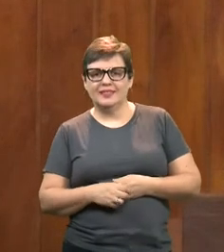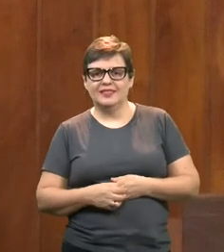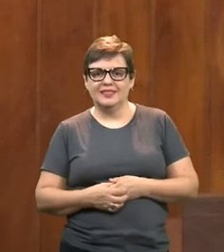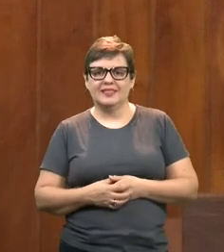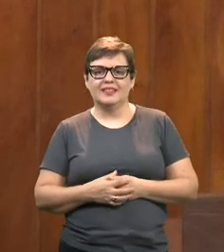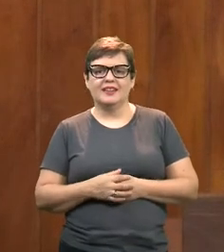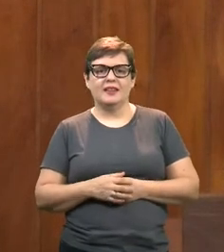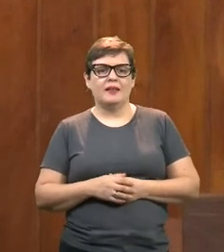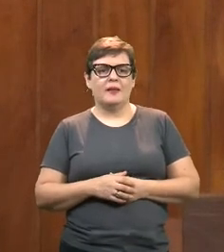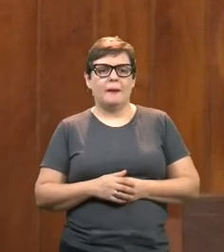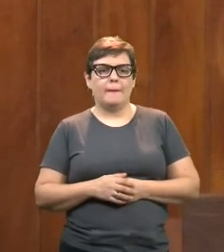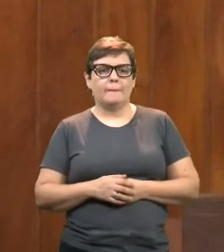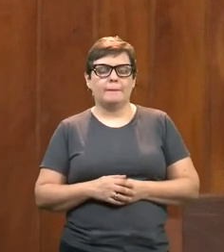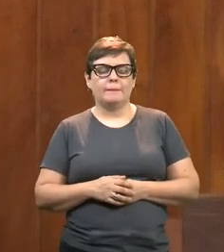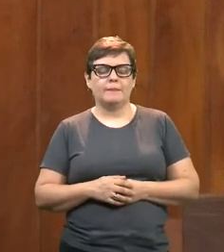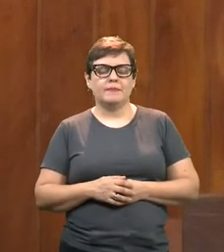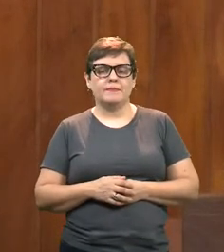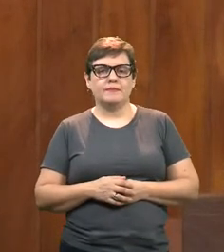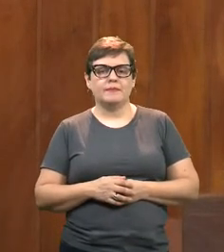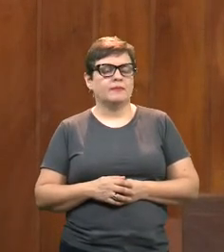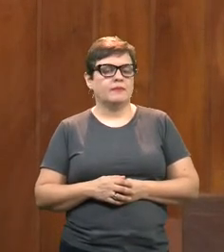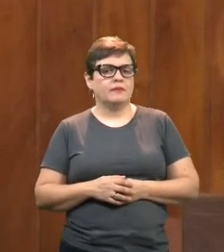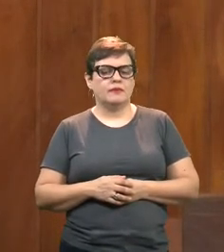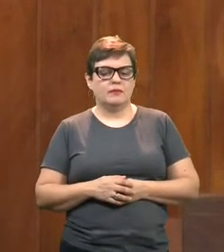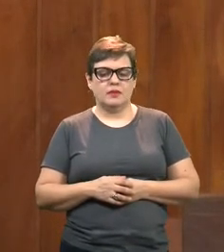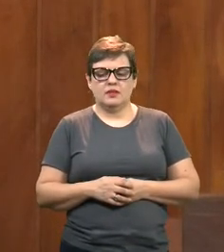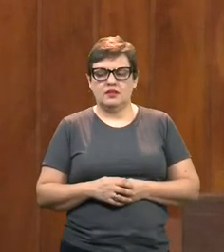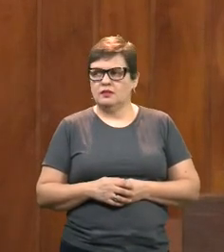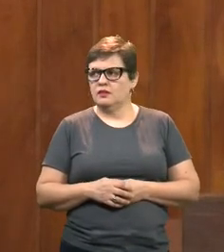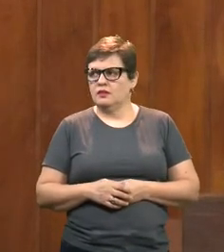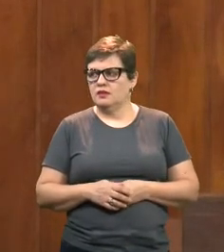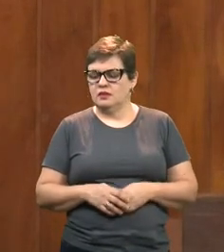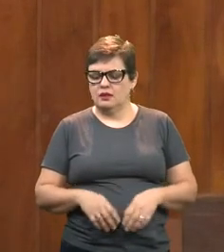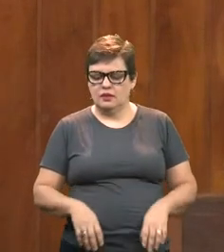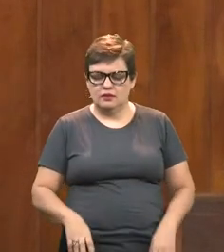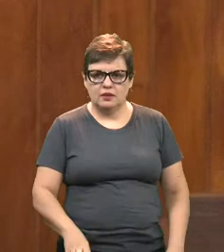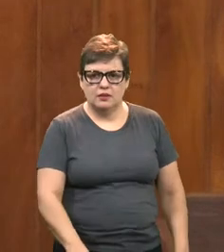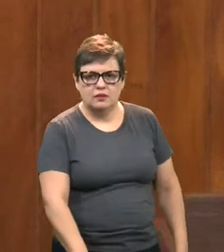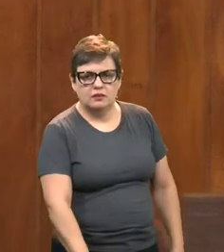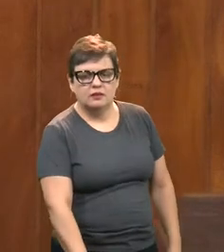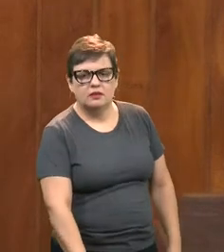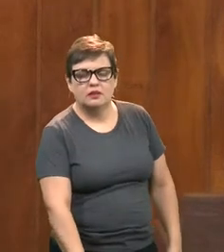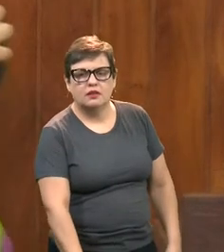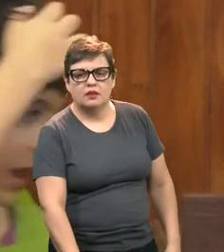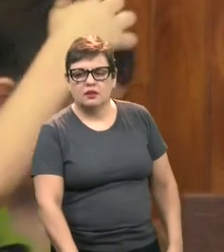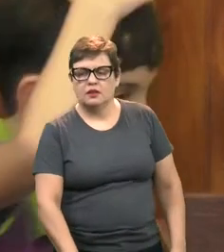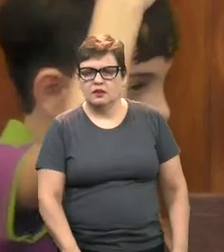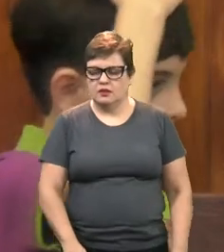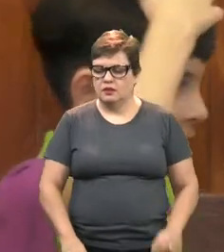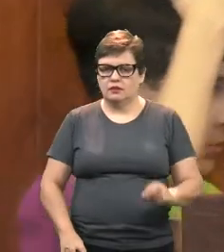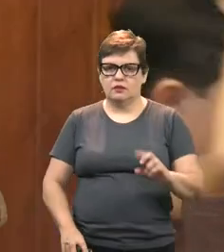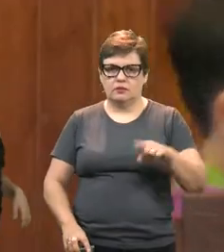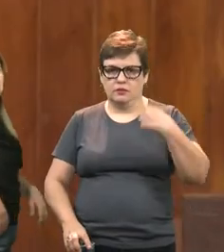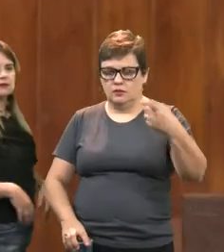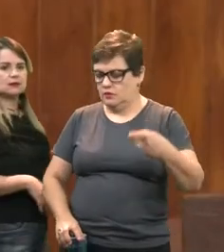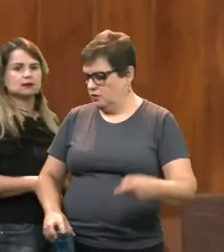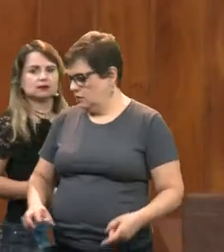questão epidemiológica e de interesse público. Pode passar o slide, por